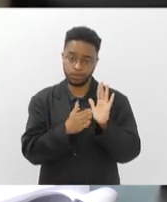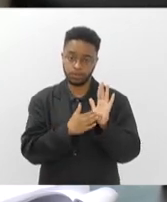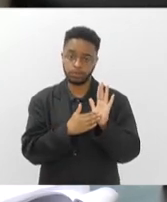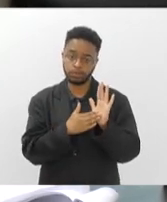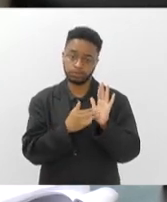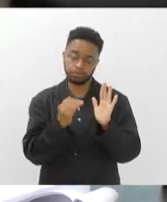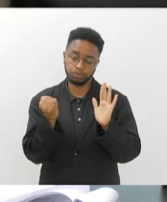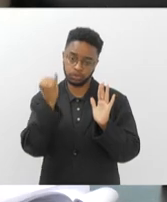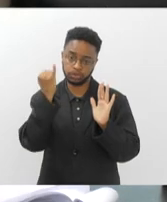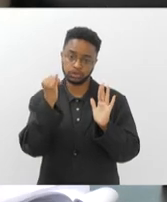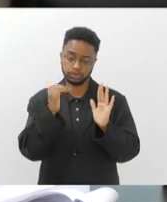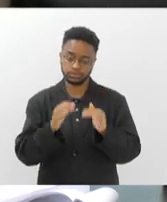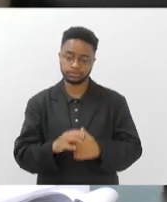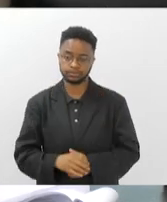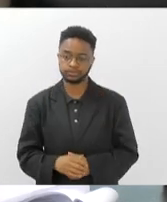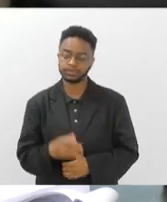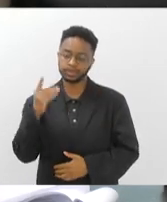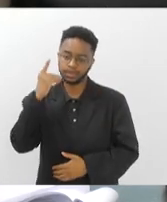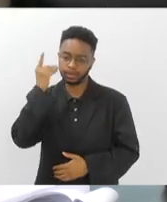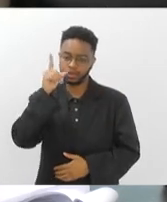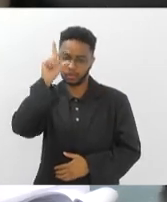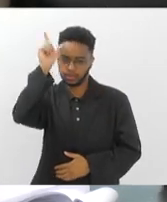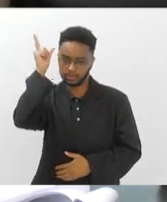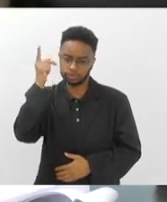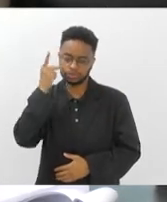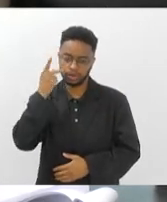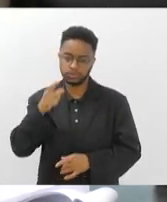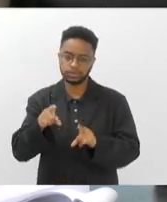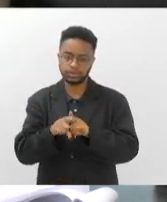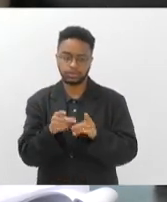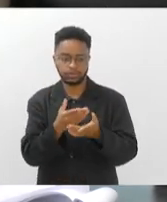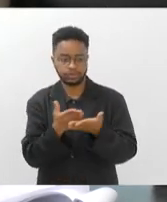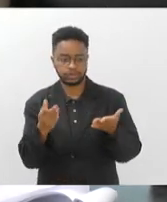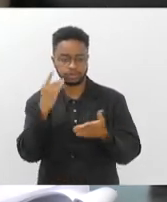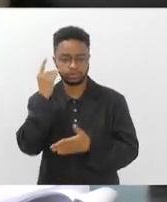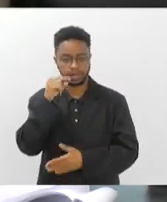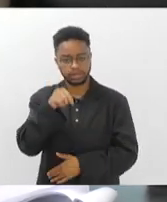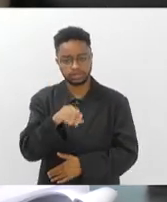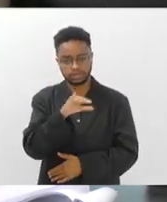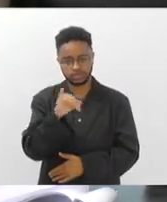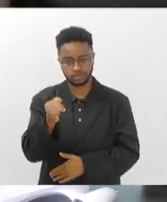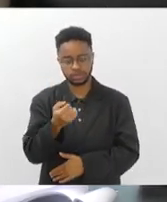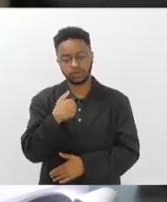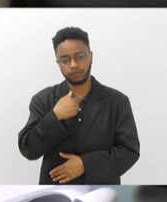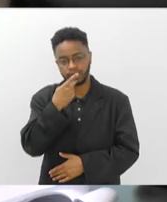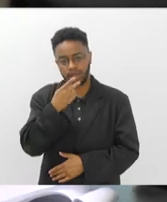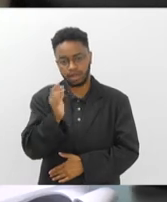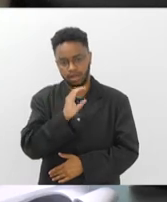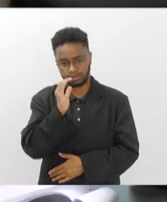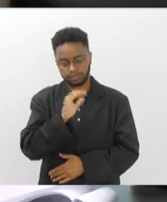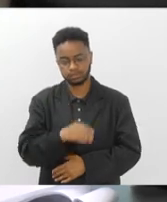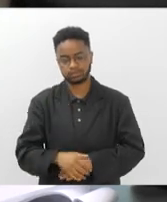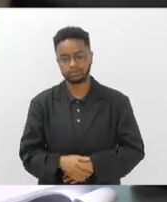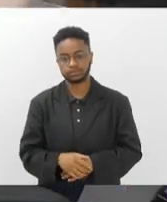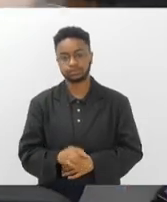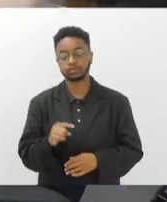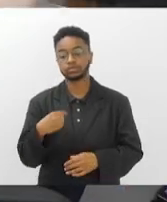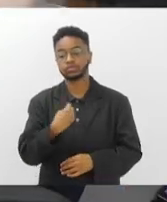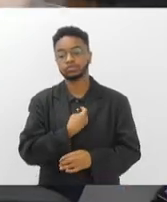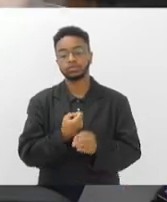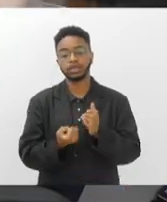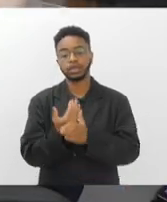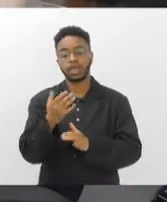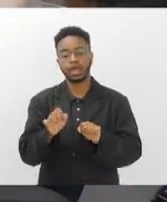a proposta é válida. Deputado Luiz Paulo e deputados da CCJ, muito rapidamente. Nós fizemos, deputado Amorim,